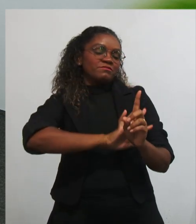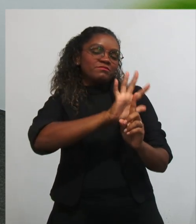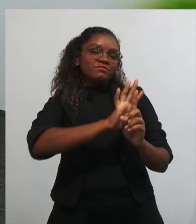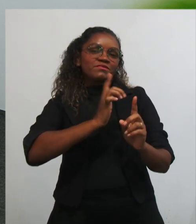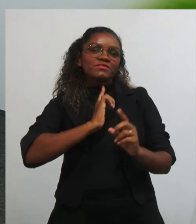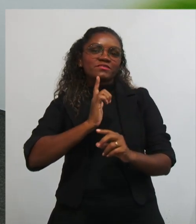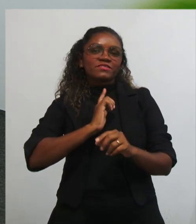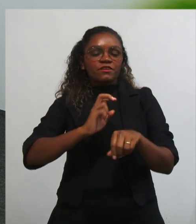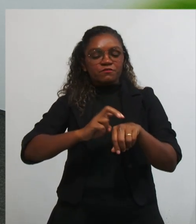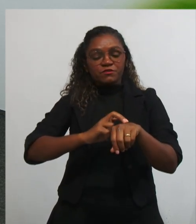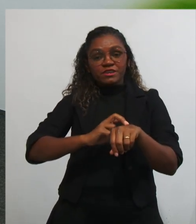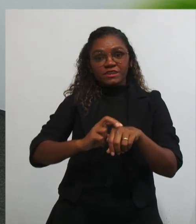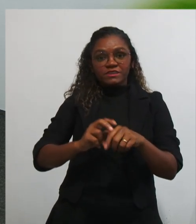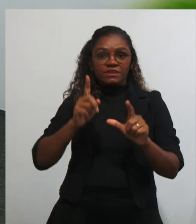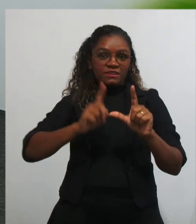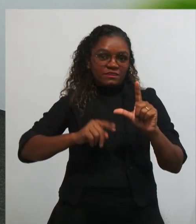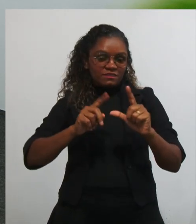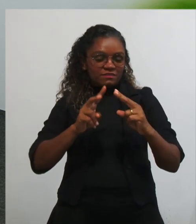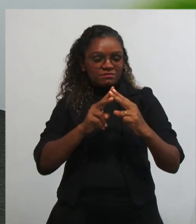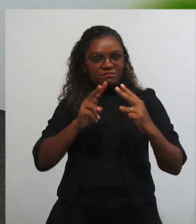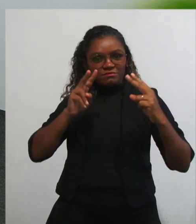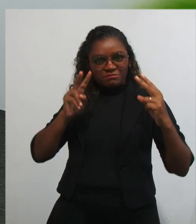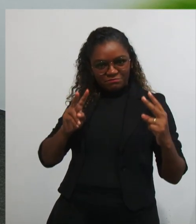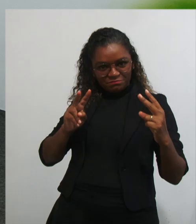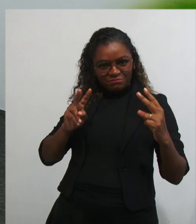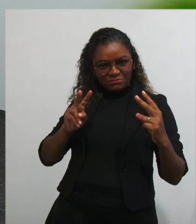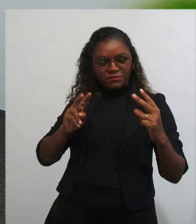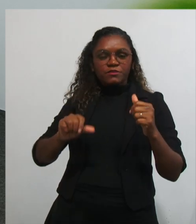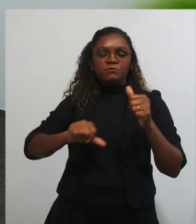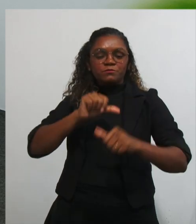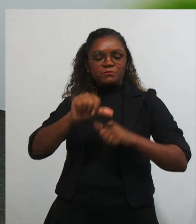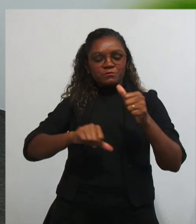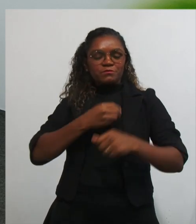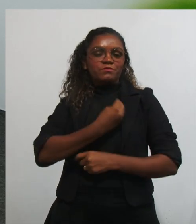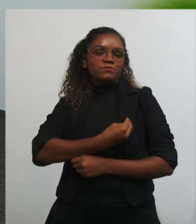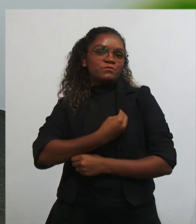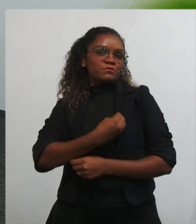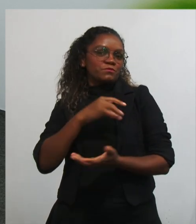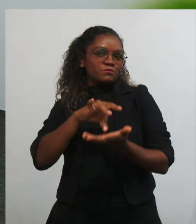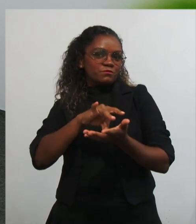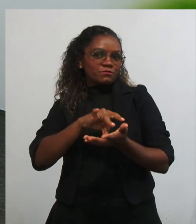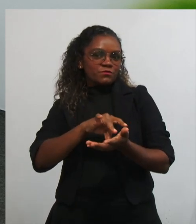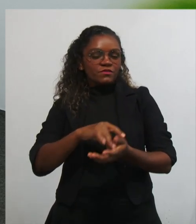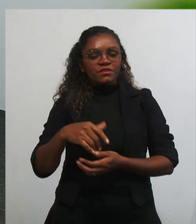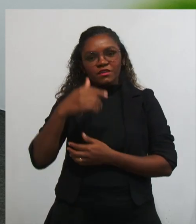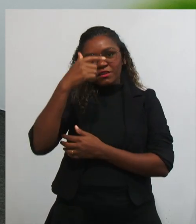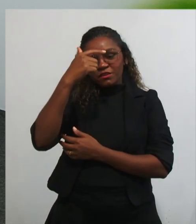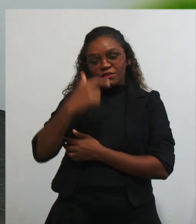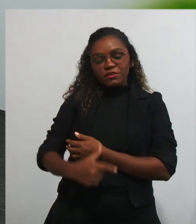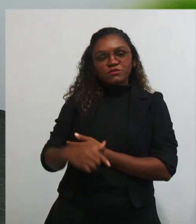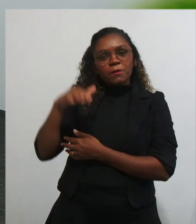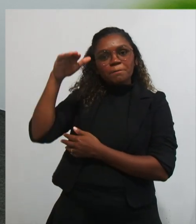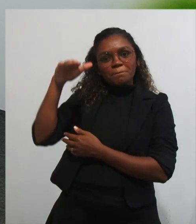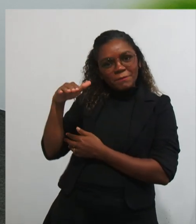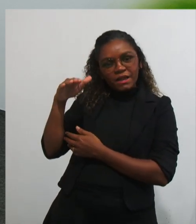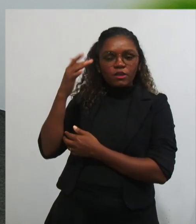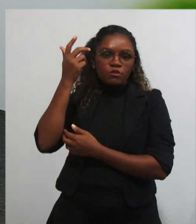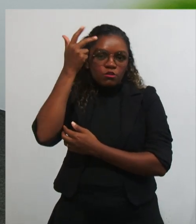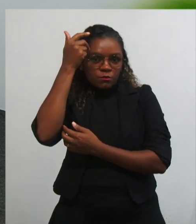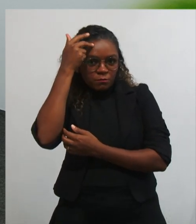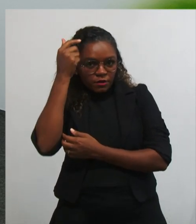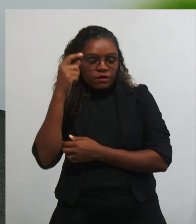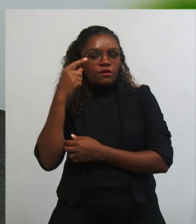letras verdes, EAD, mudando realidades. Eu tenho estatura mediana, cabelos cacheados,